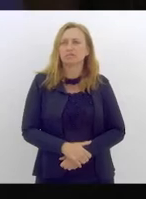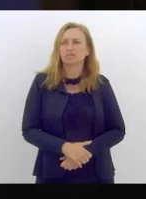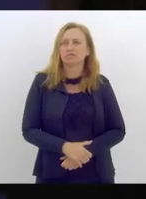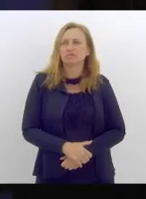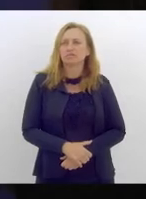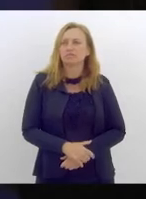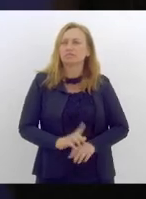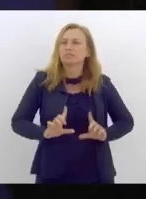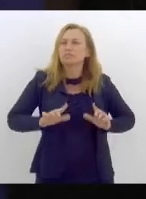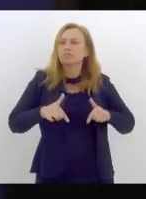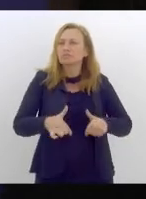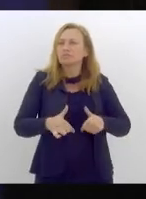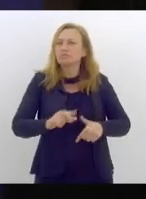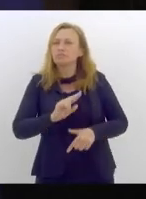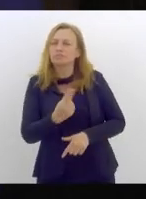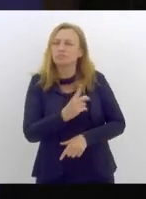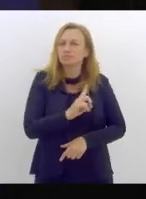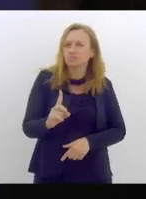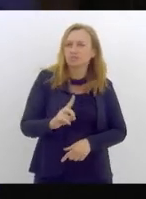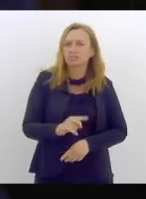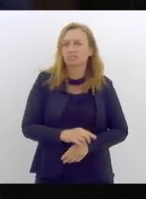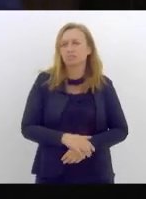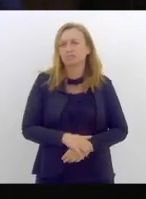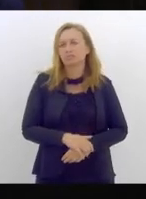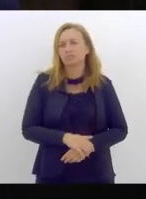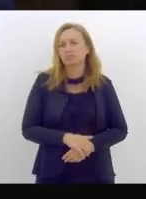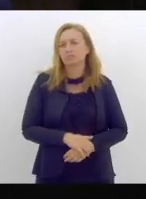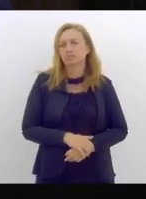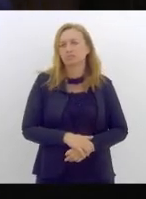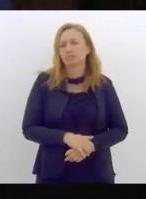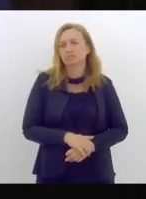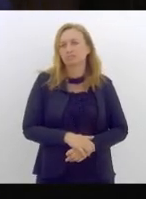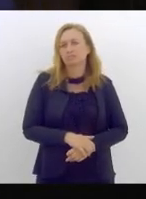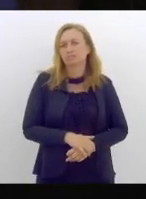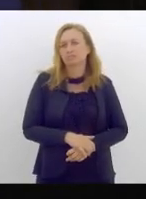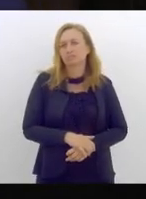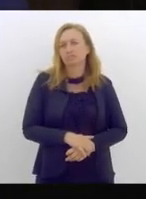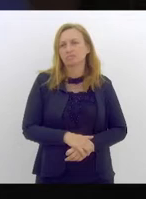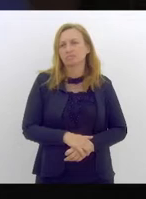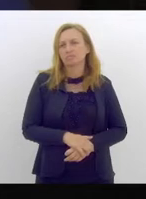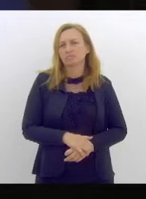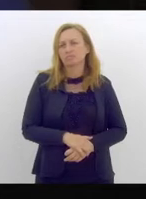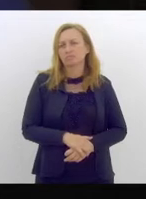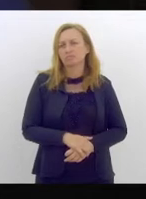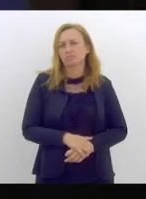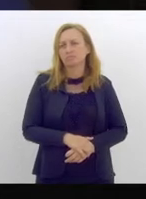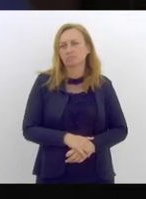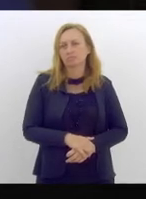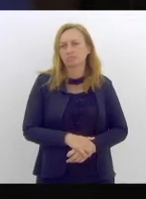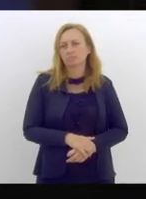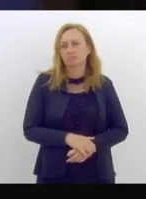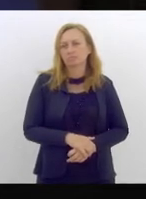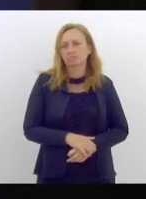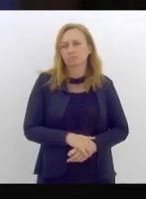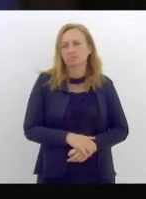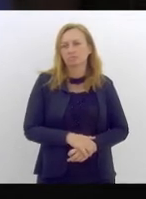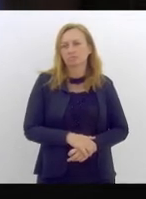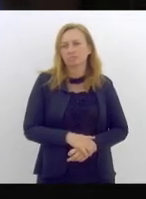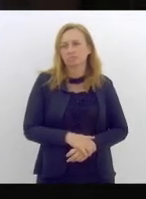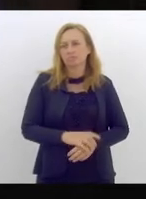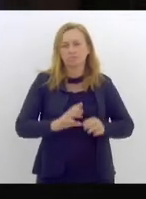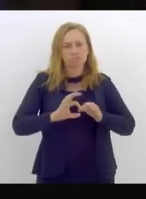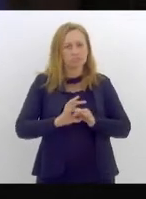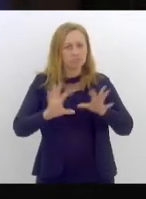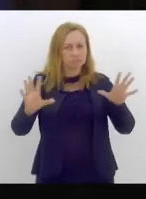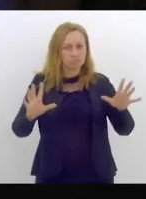ter atitudes ou não condizentes com a participação da forma mais